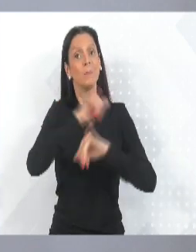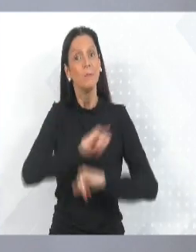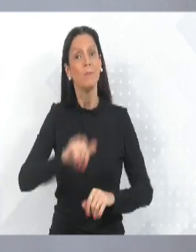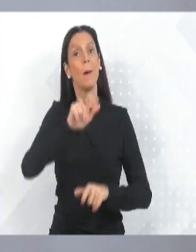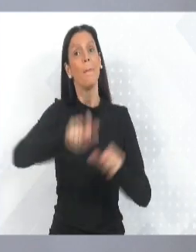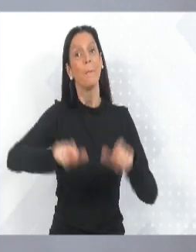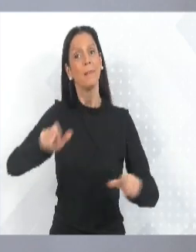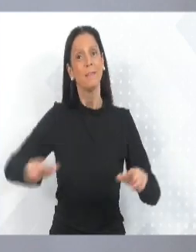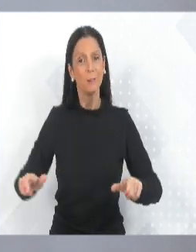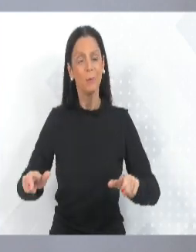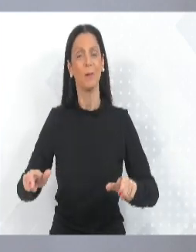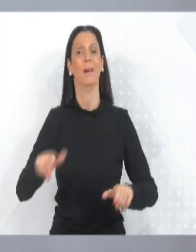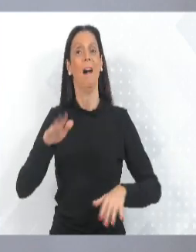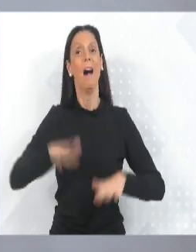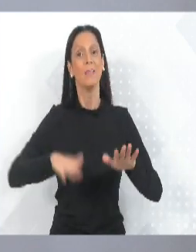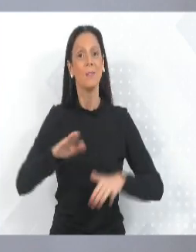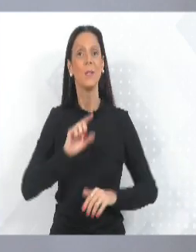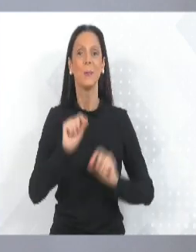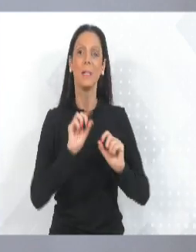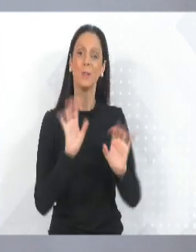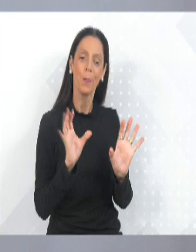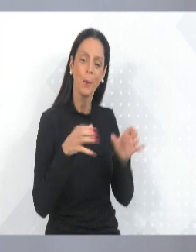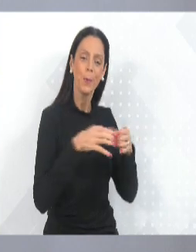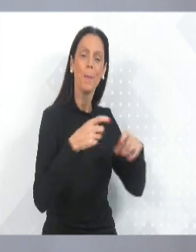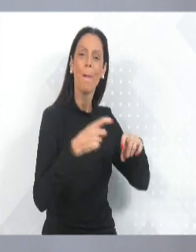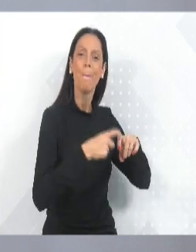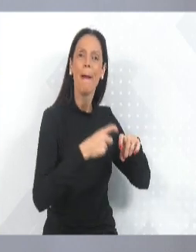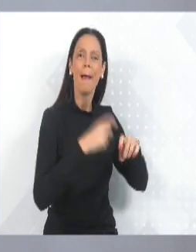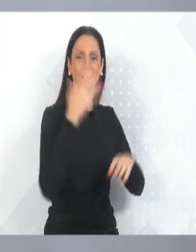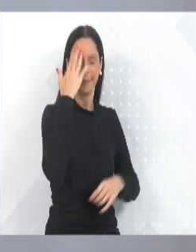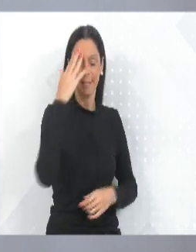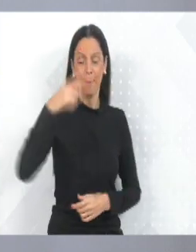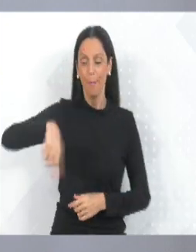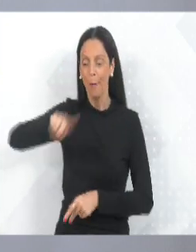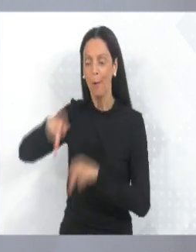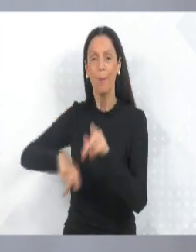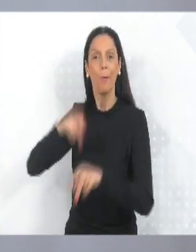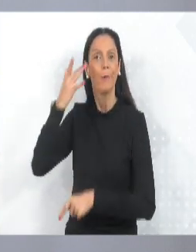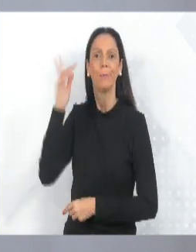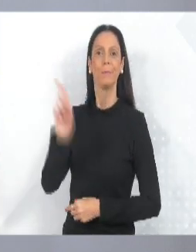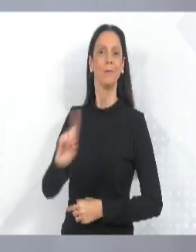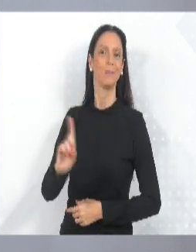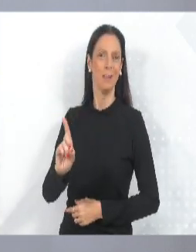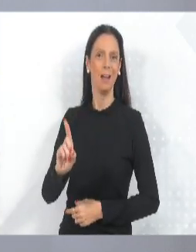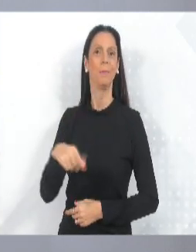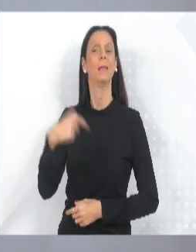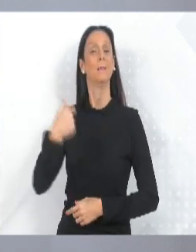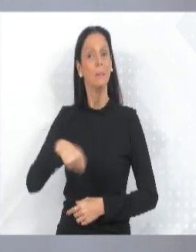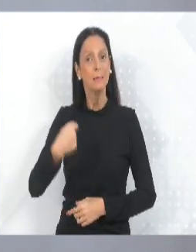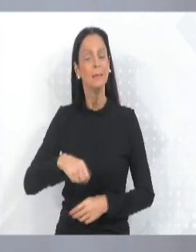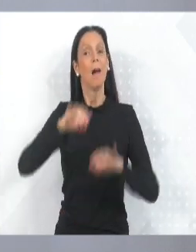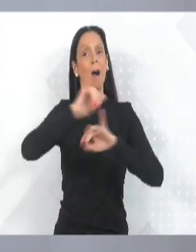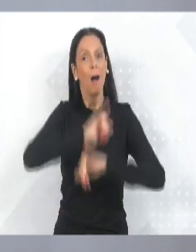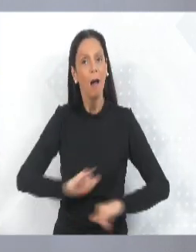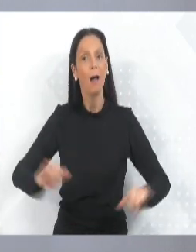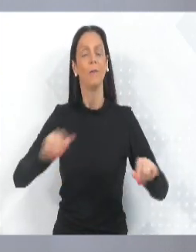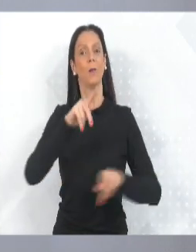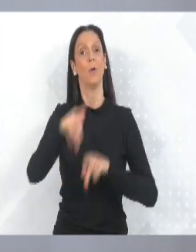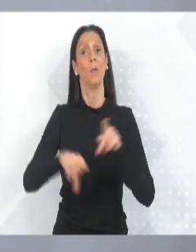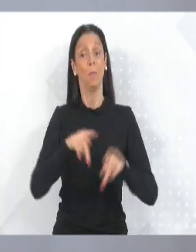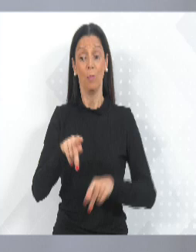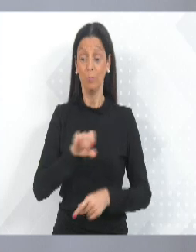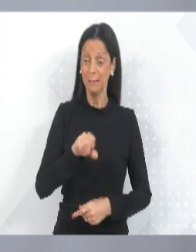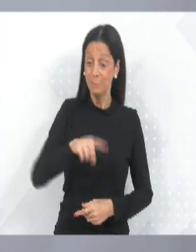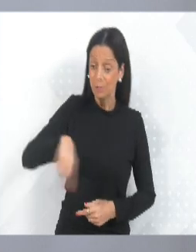tá muito fechada na classe médica nós temos que fazer chegar na população o uso incorreto